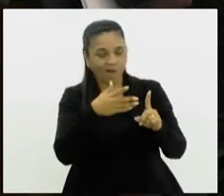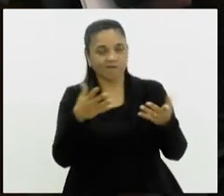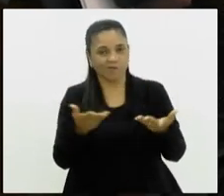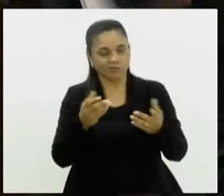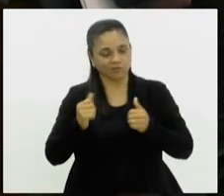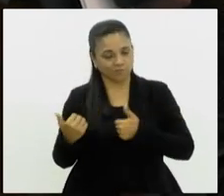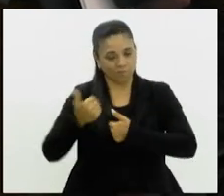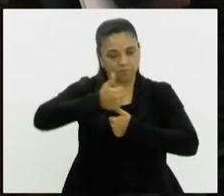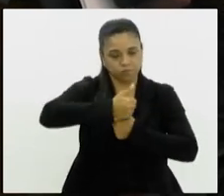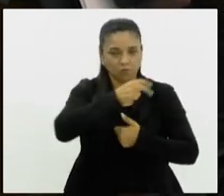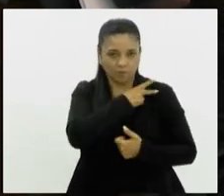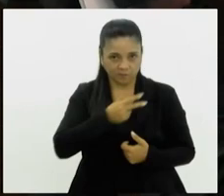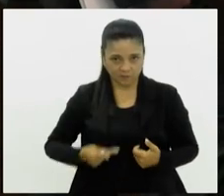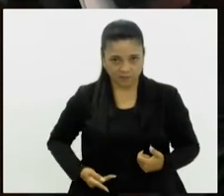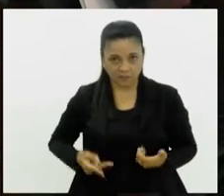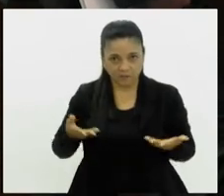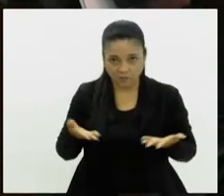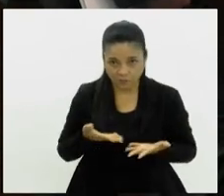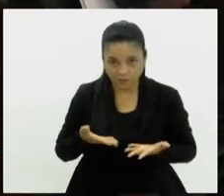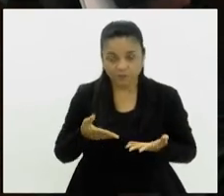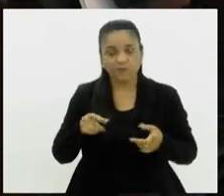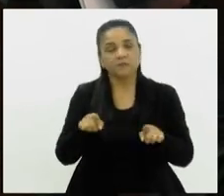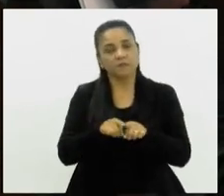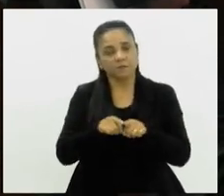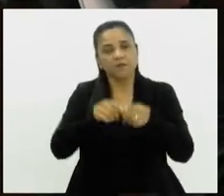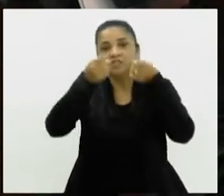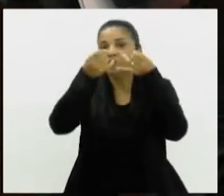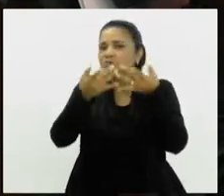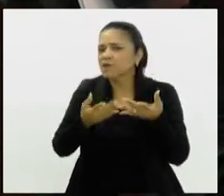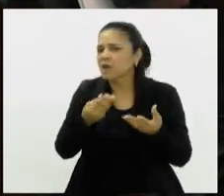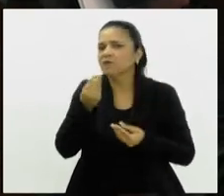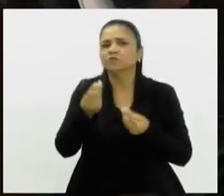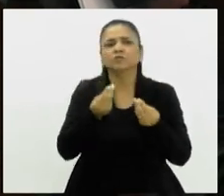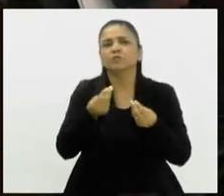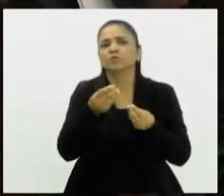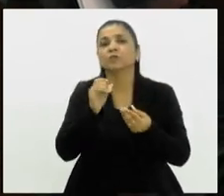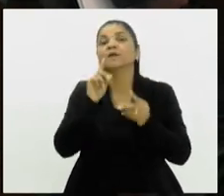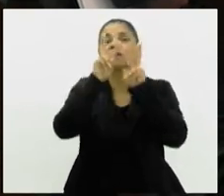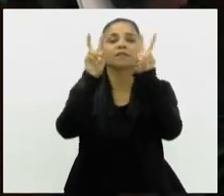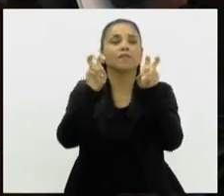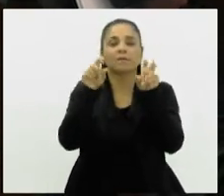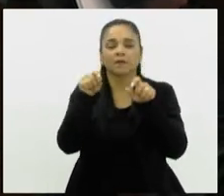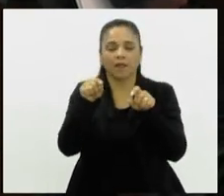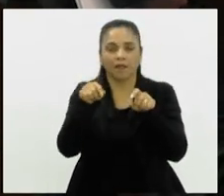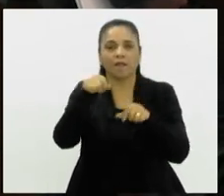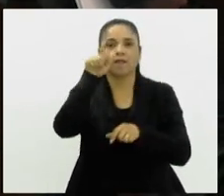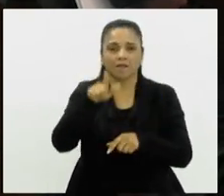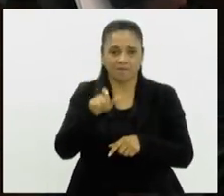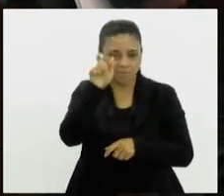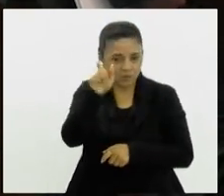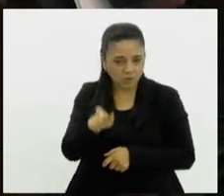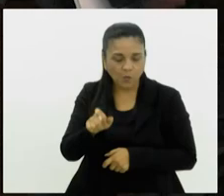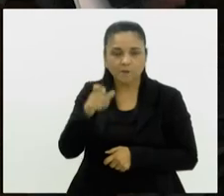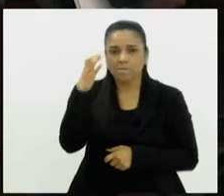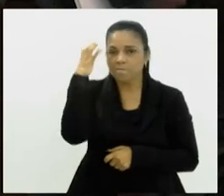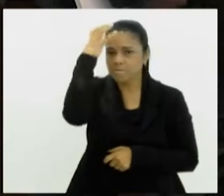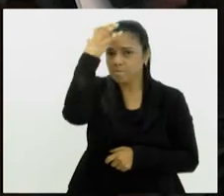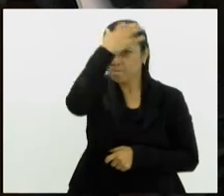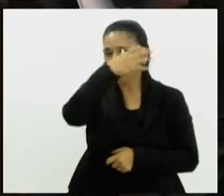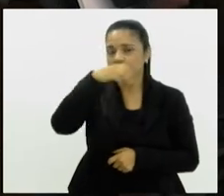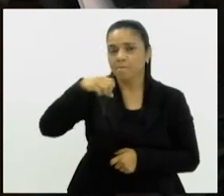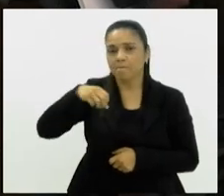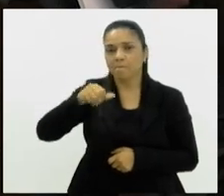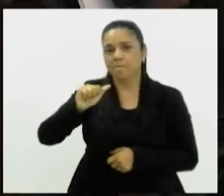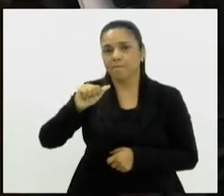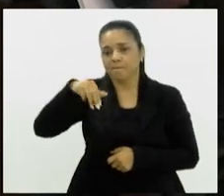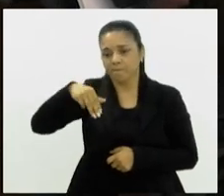hoje, também falar da Marielle. Não podia deixar de falar. Eu convivi com a Marielle aqui, era da Comissão de Direitos